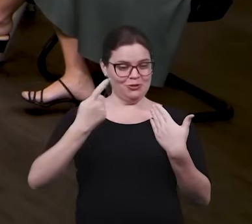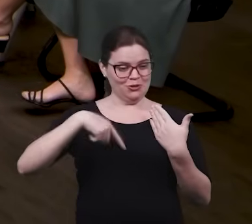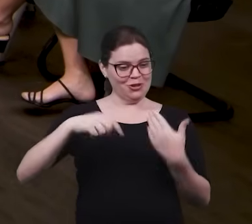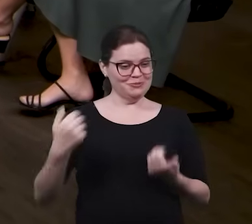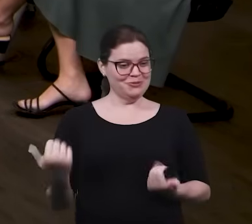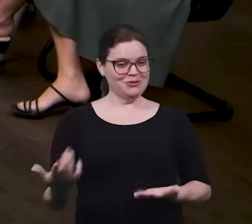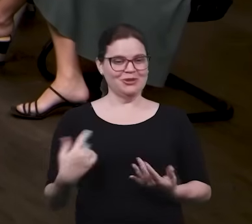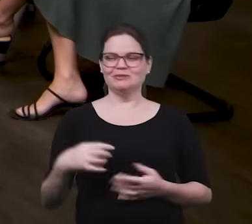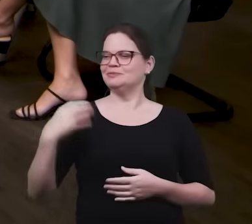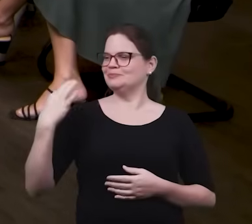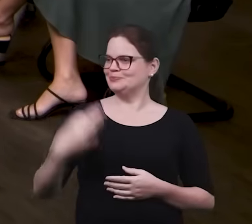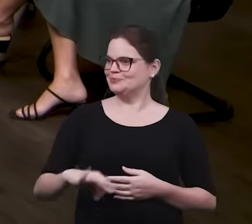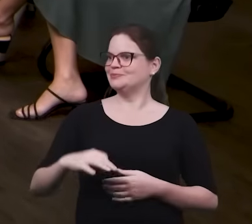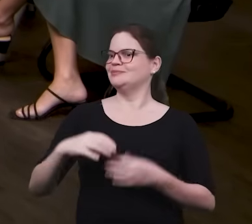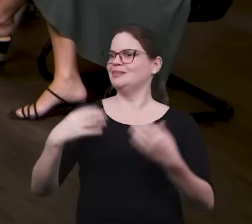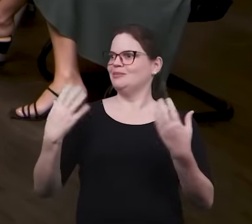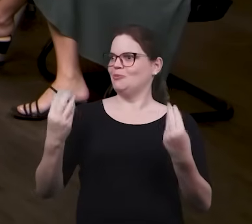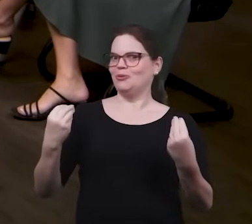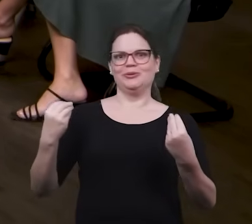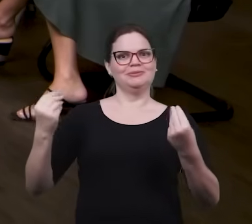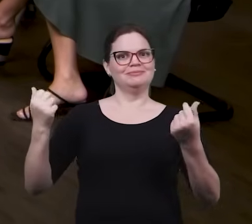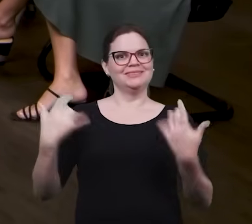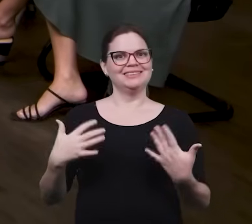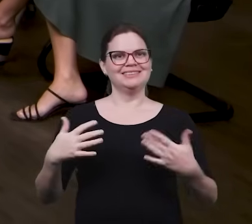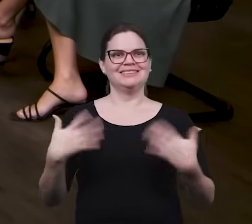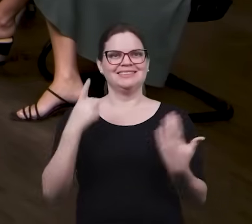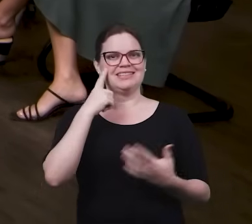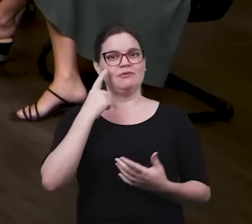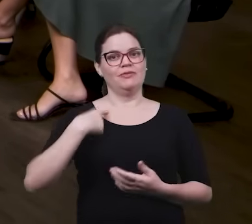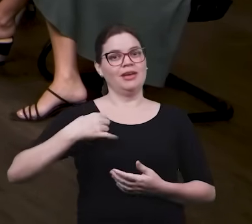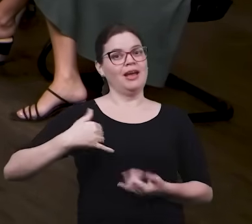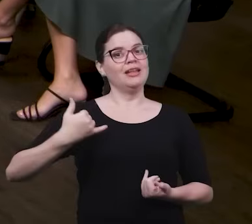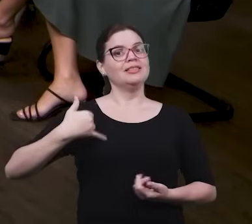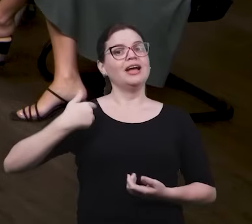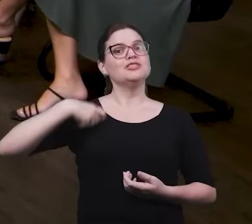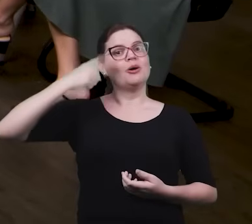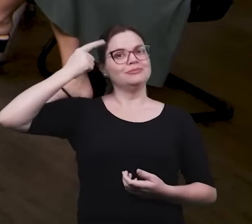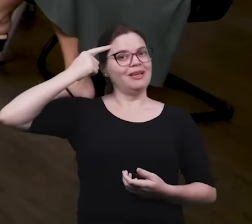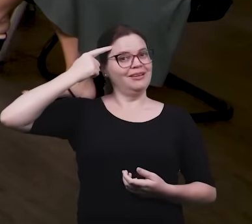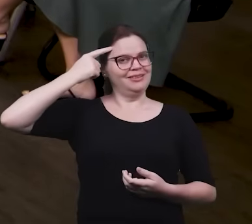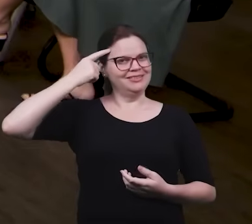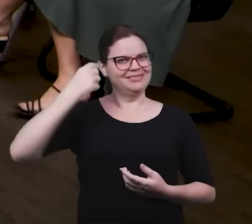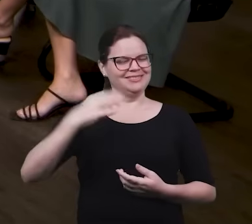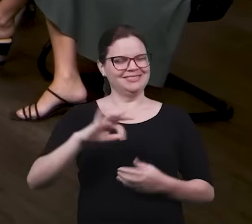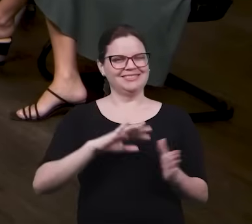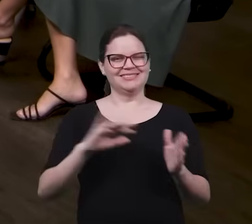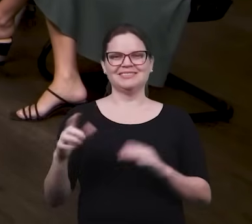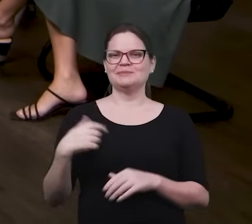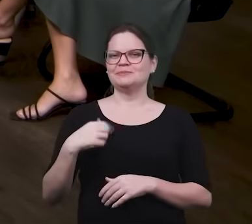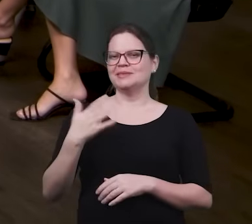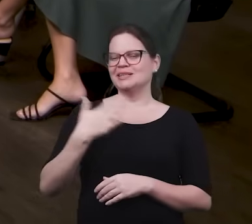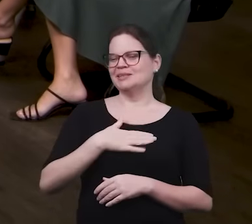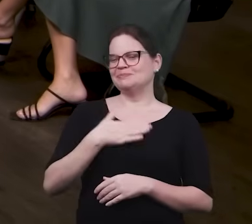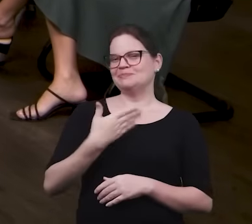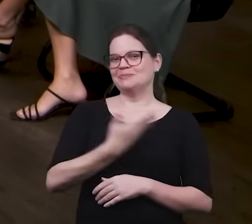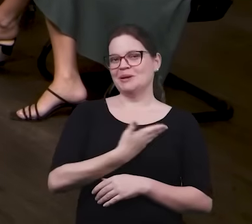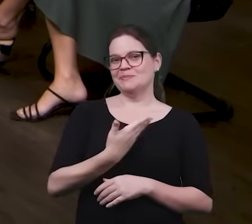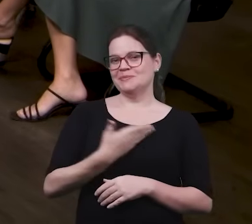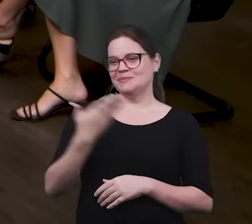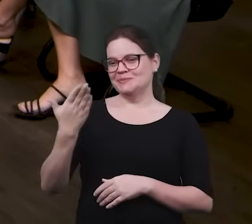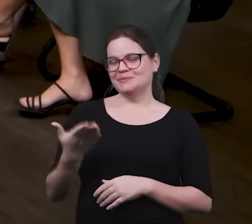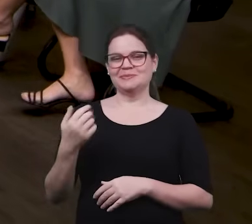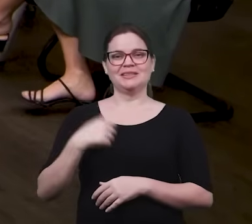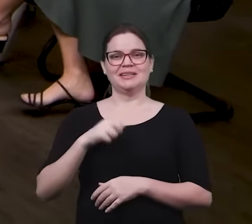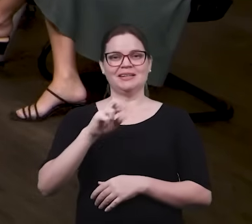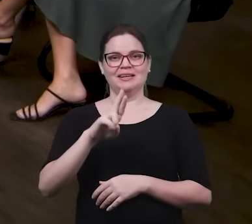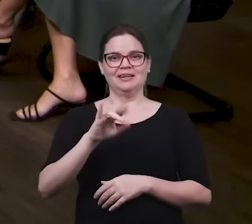Muito. Não, como você disse, a idade está aqui. Está na cabeça, é isso aí. Minha colega Raíssa, paz